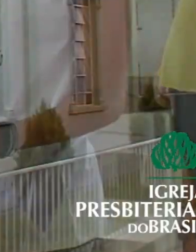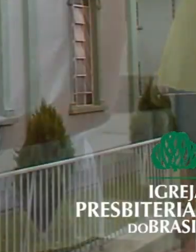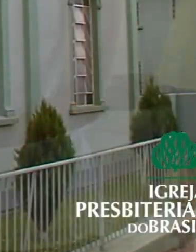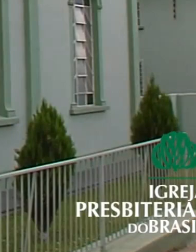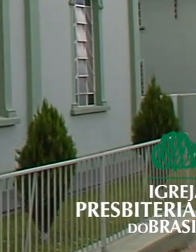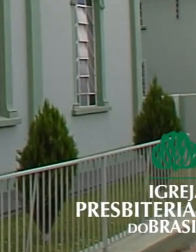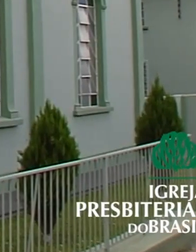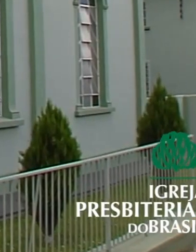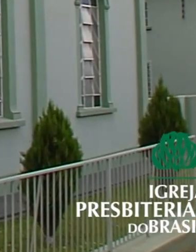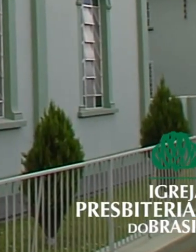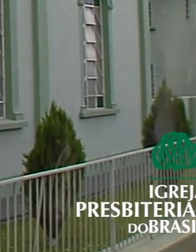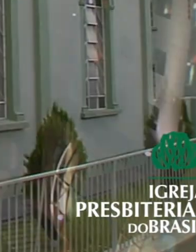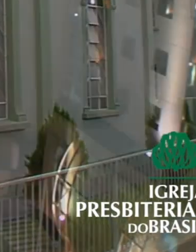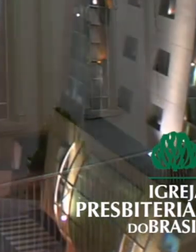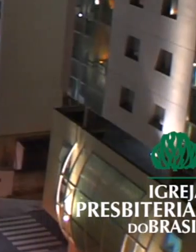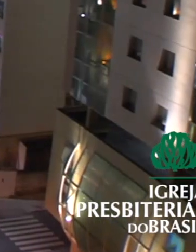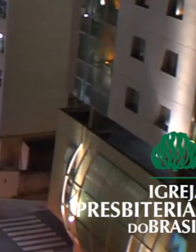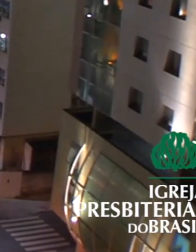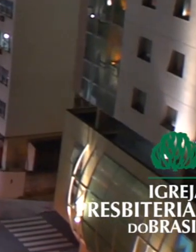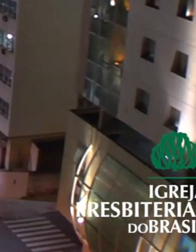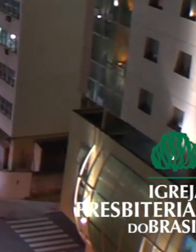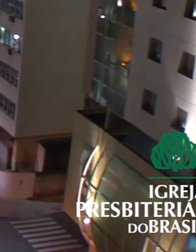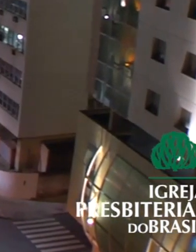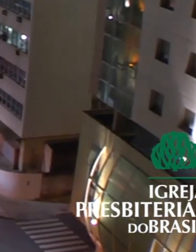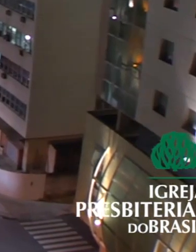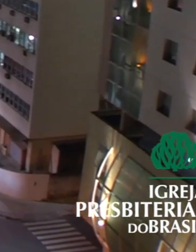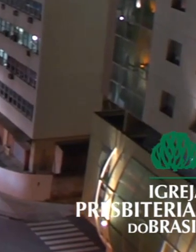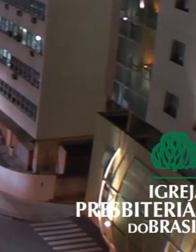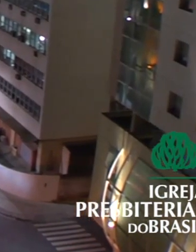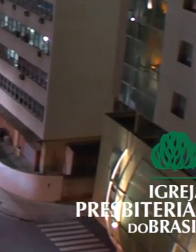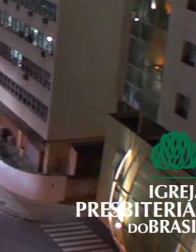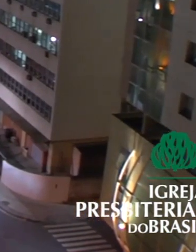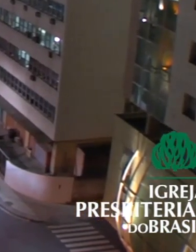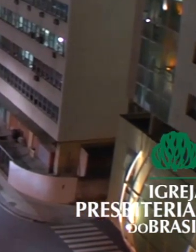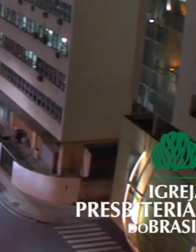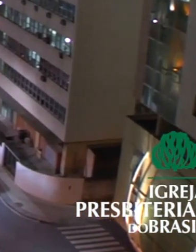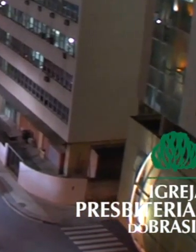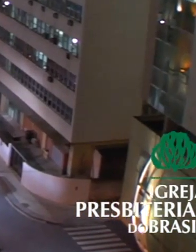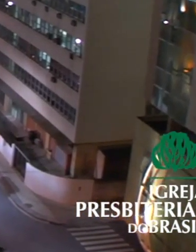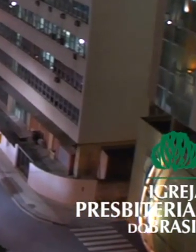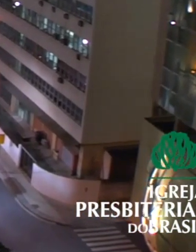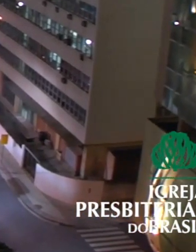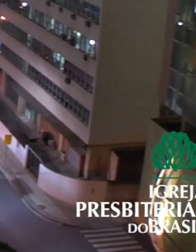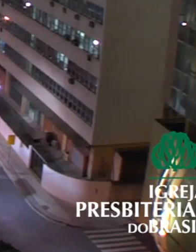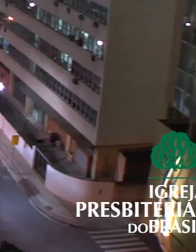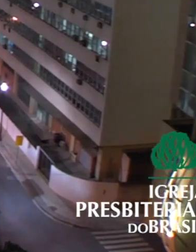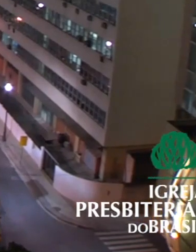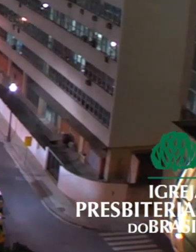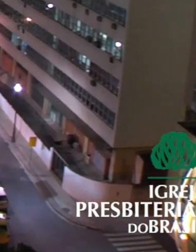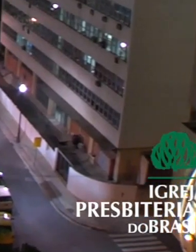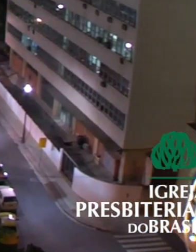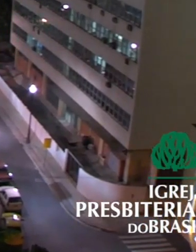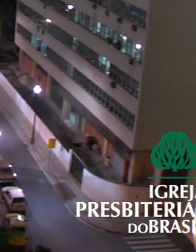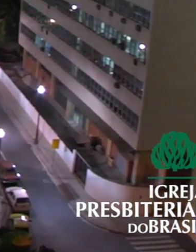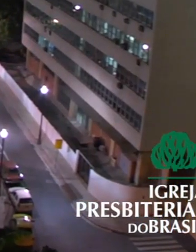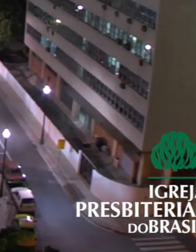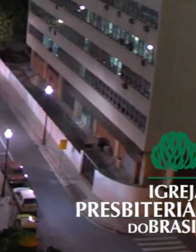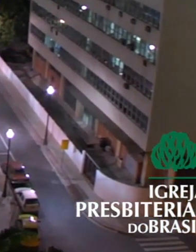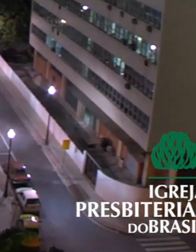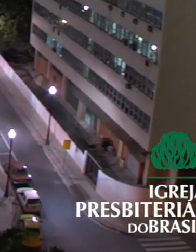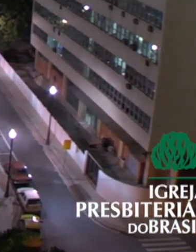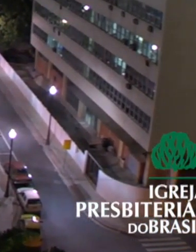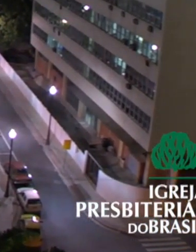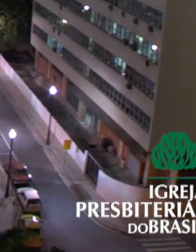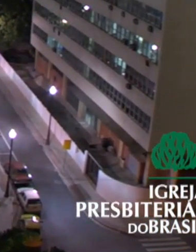Deus. Igreja Presbiteriana, há 160 anos, evangelizando o Brasil.